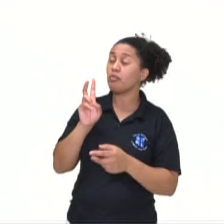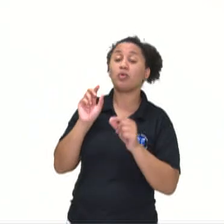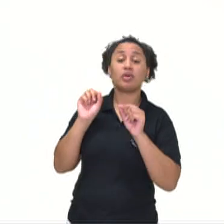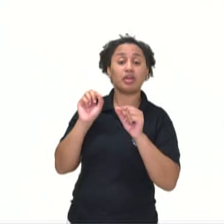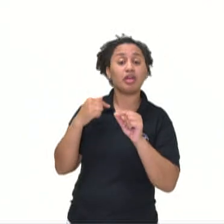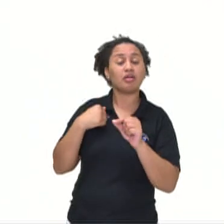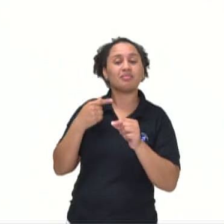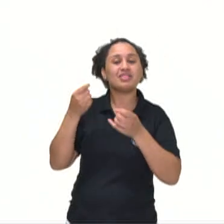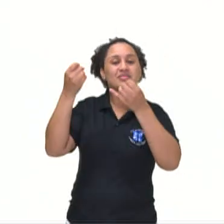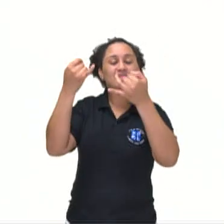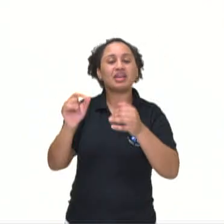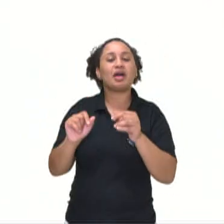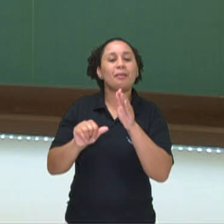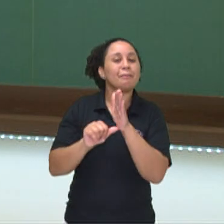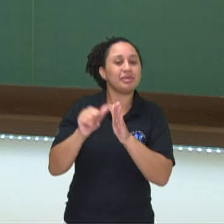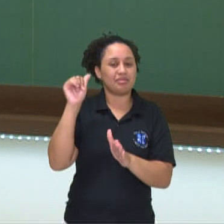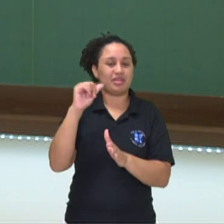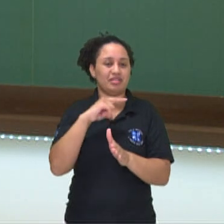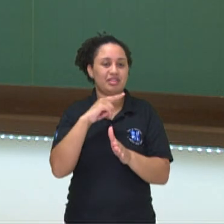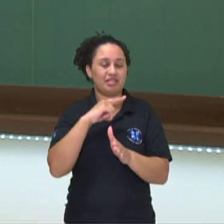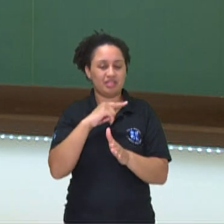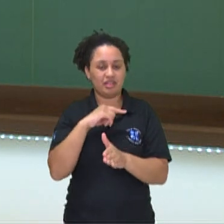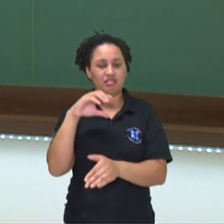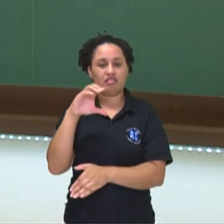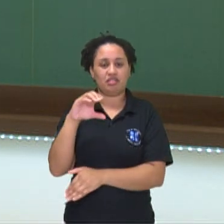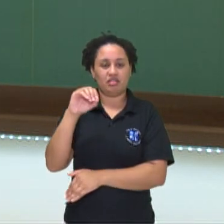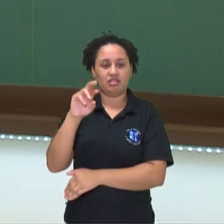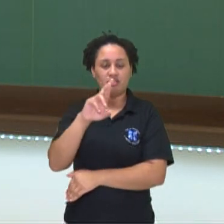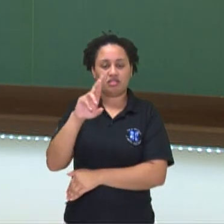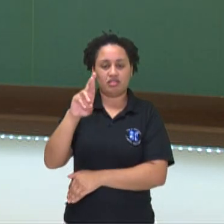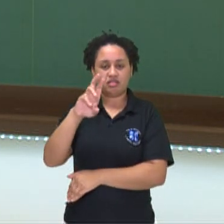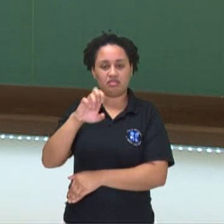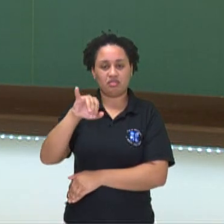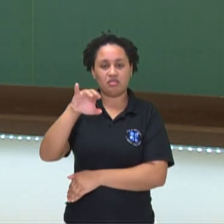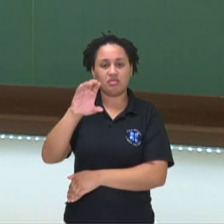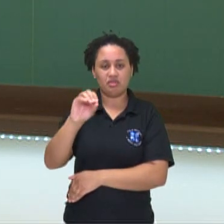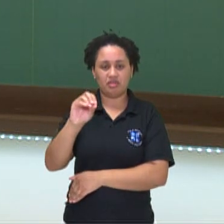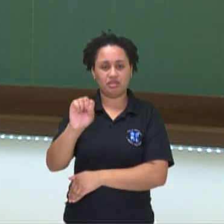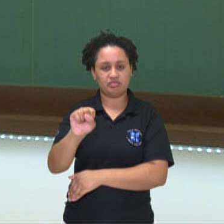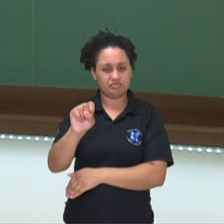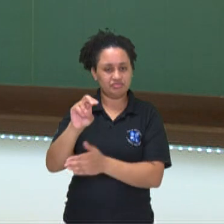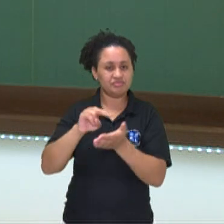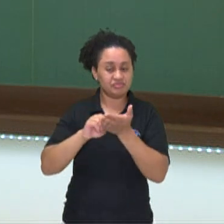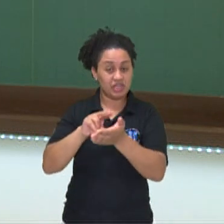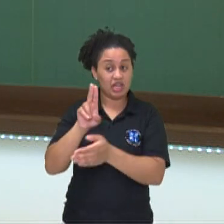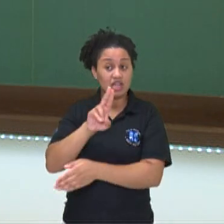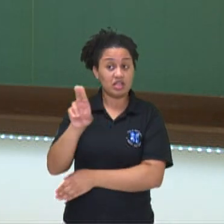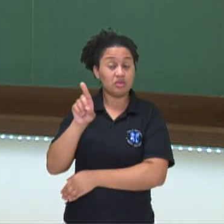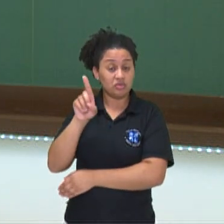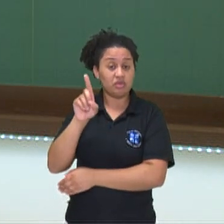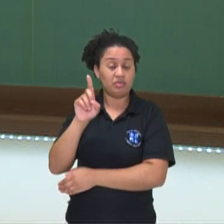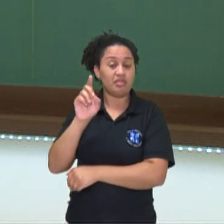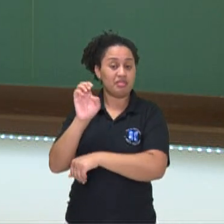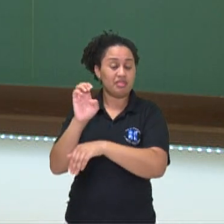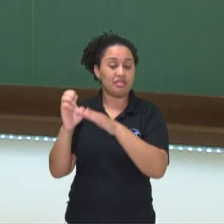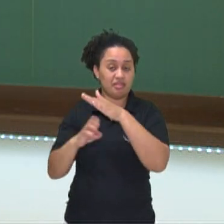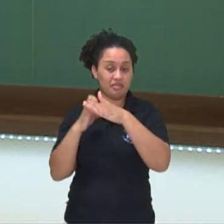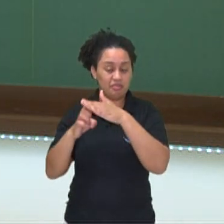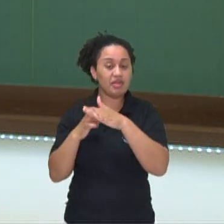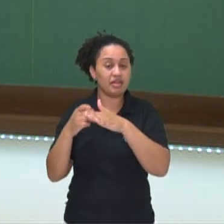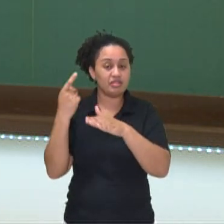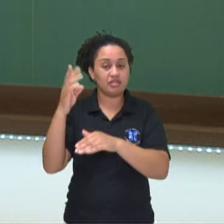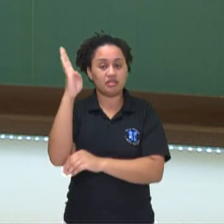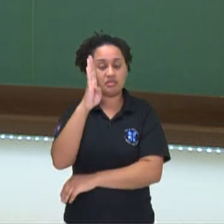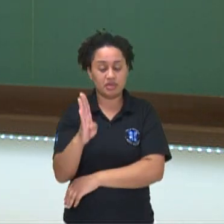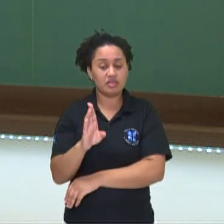quê? Para te falar do primeiro deles, que são os Correios. Correios sendo o nome da empresa estatal brasileira responsável